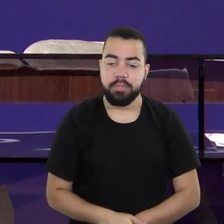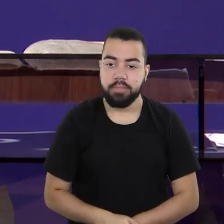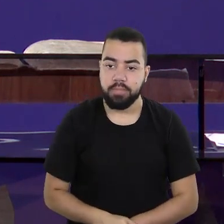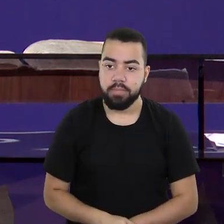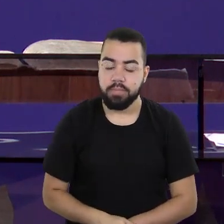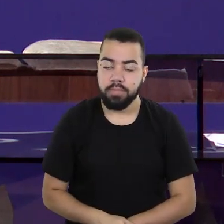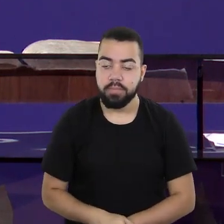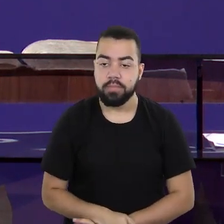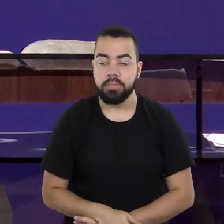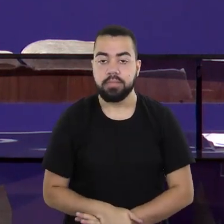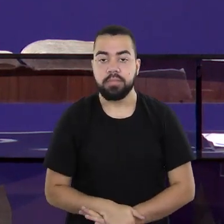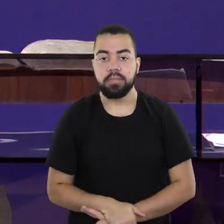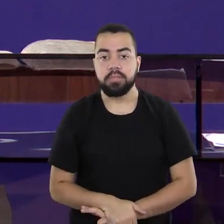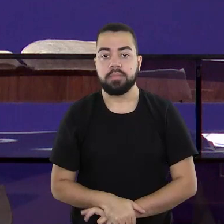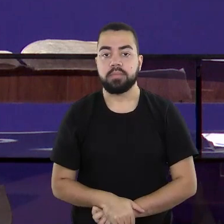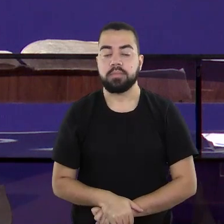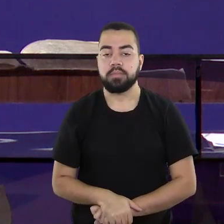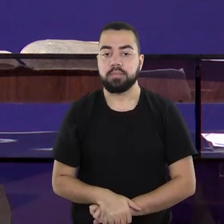fosse atendê-lo.